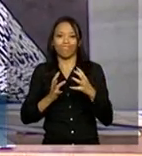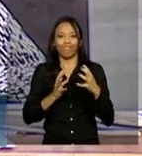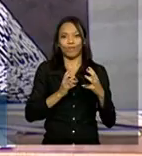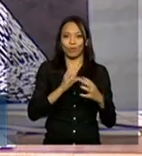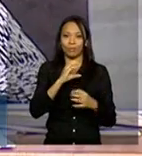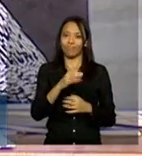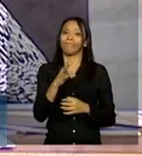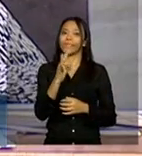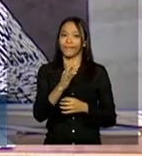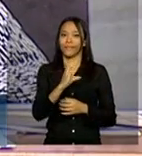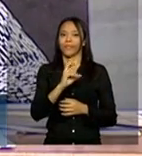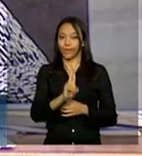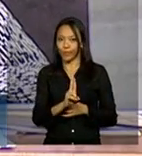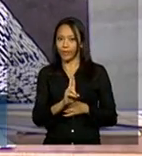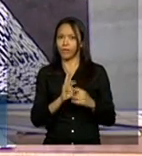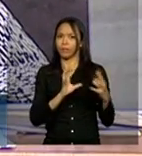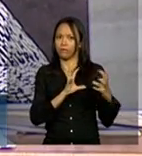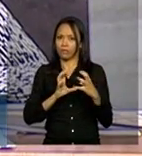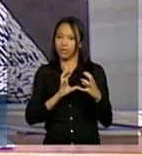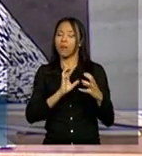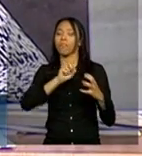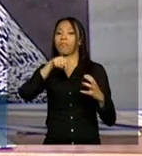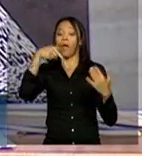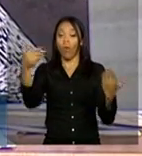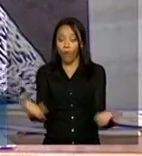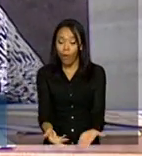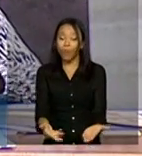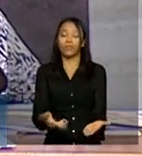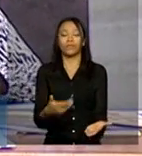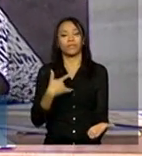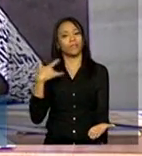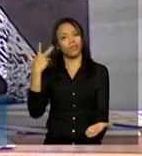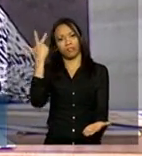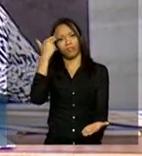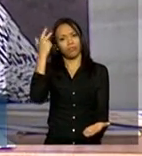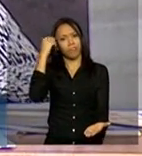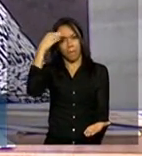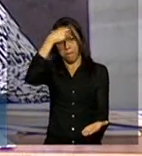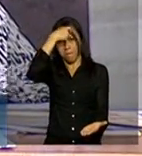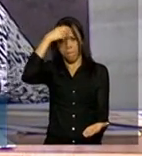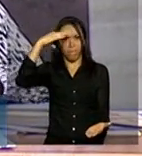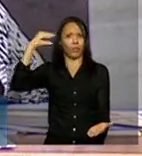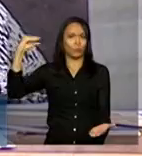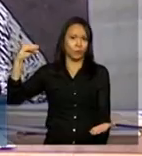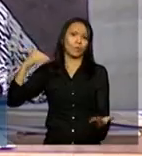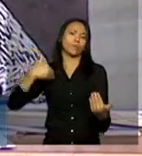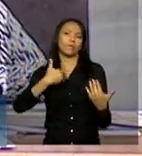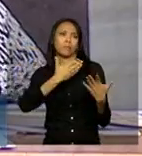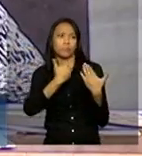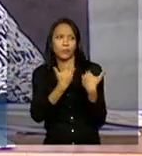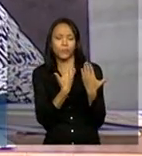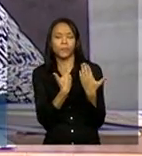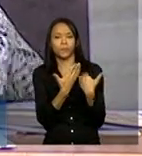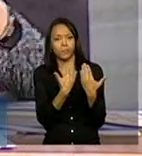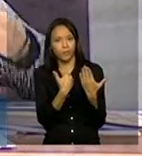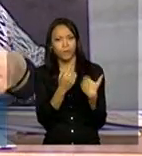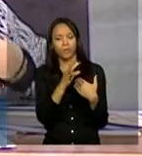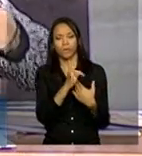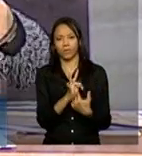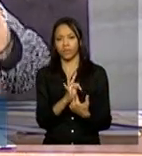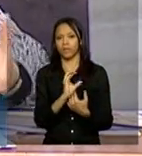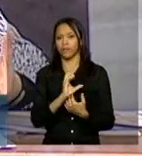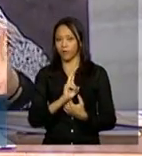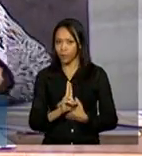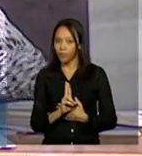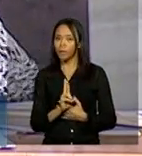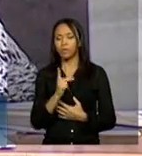Tribunal de Contas para hoje uma relação muito mais madura, em que a gente discute cada caso